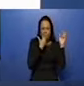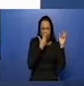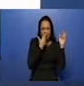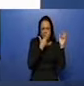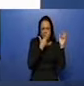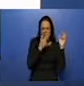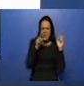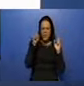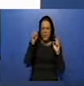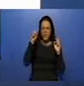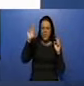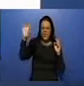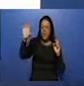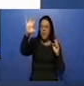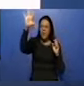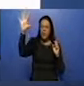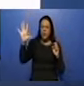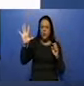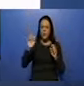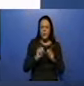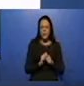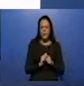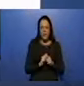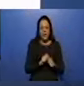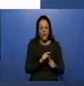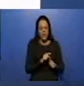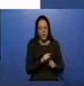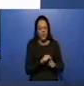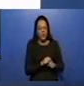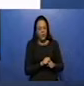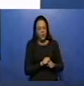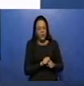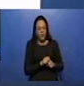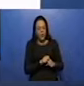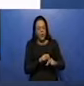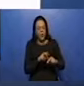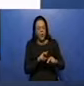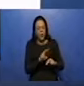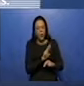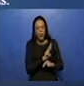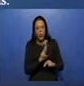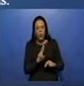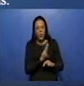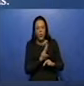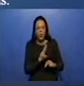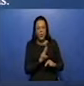Então por isso passou-se a chamar de lar distante da pátria.